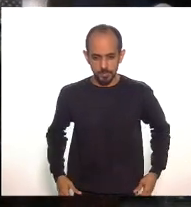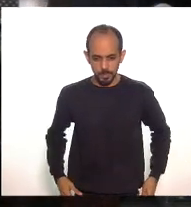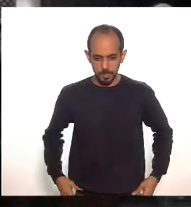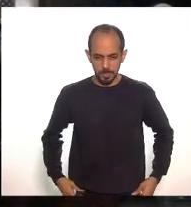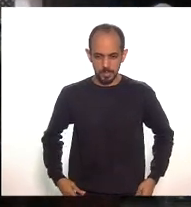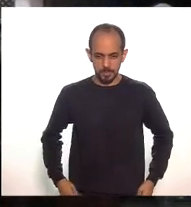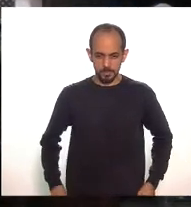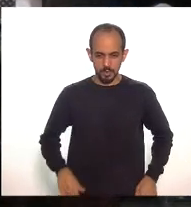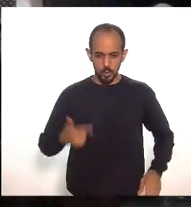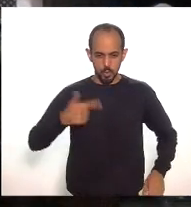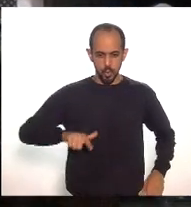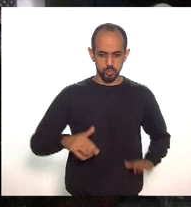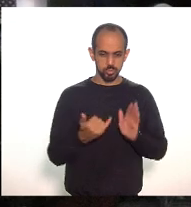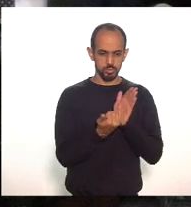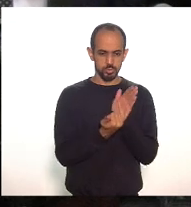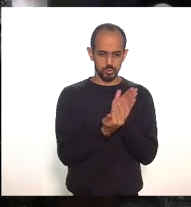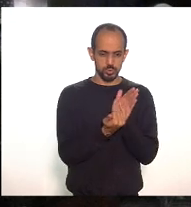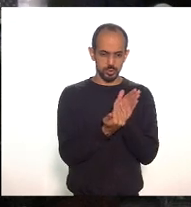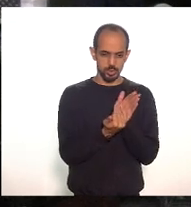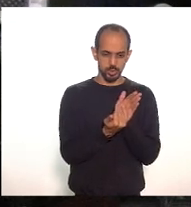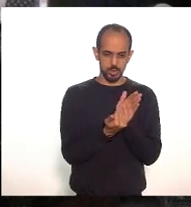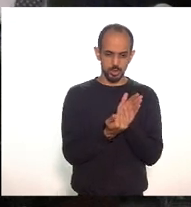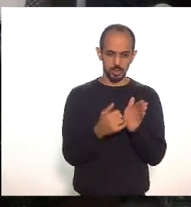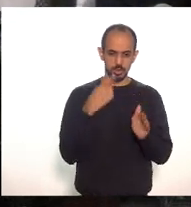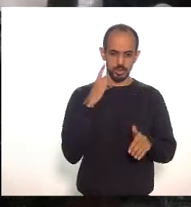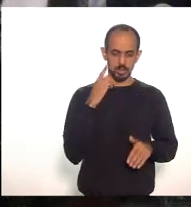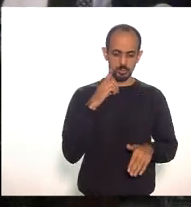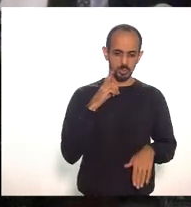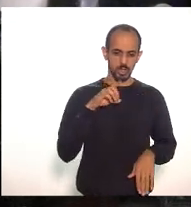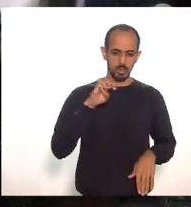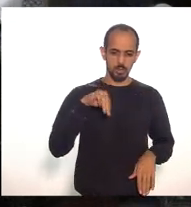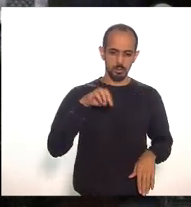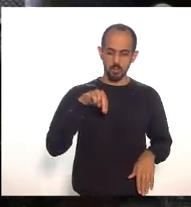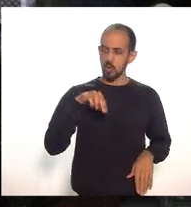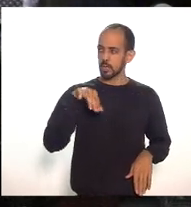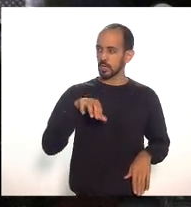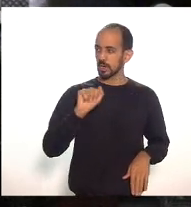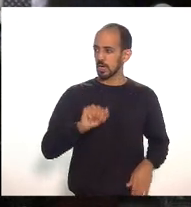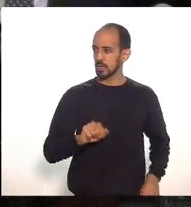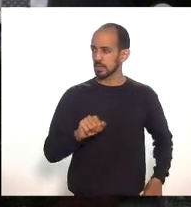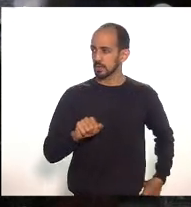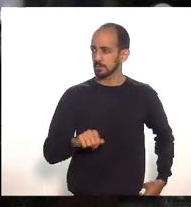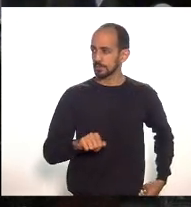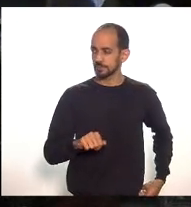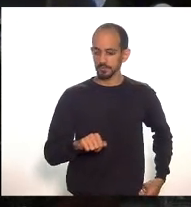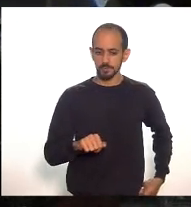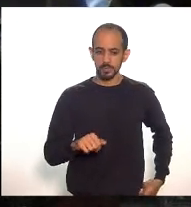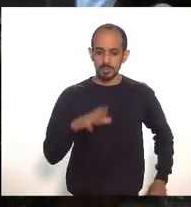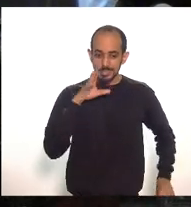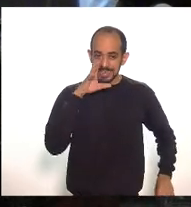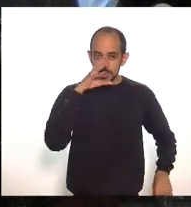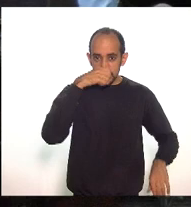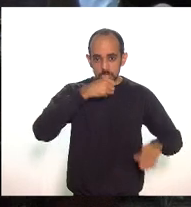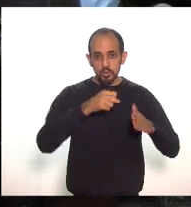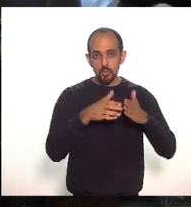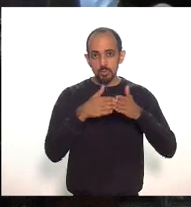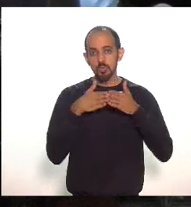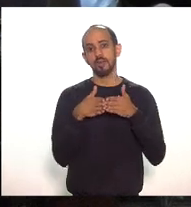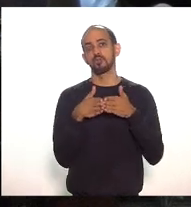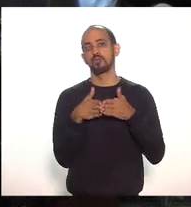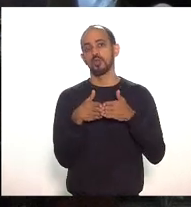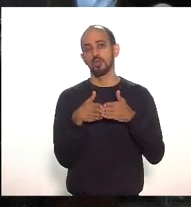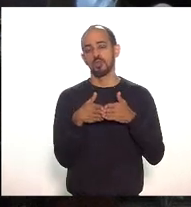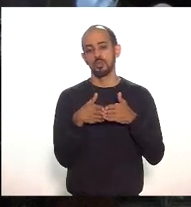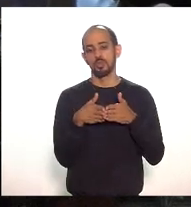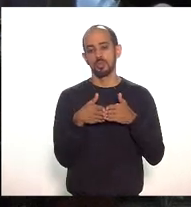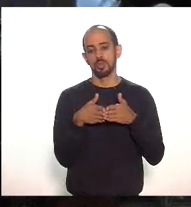a próxima inscrita é a deputada Mônica Francisco Insisto que por favor